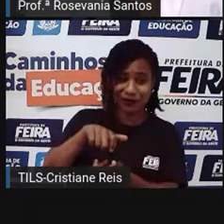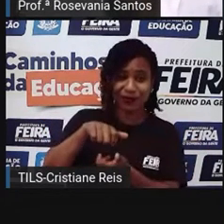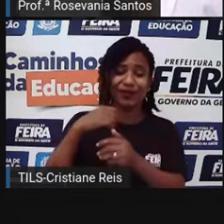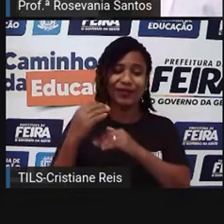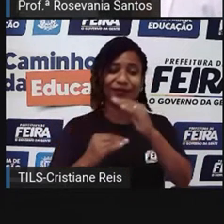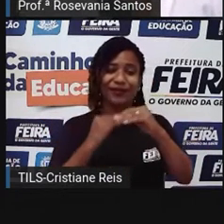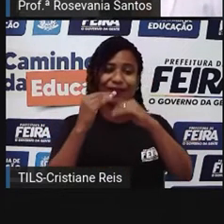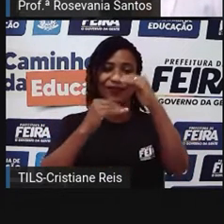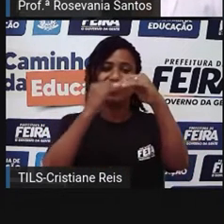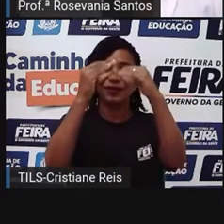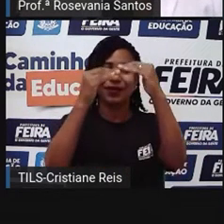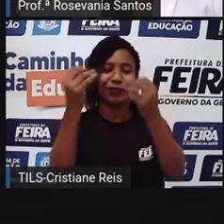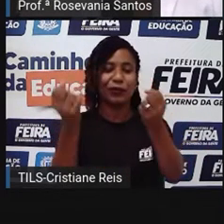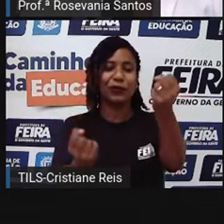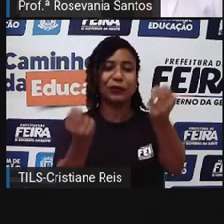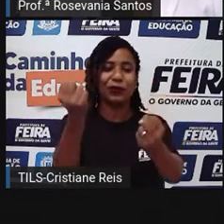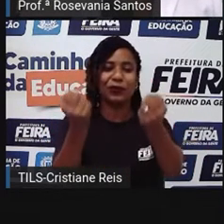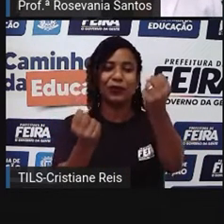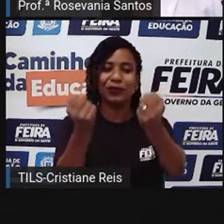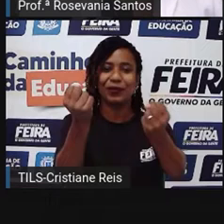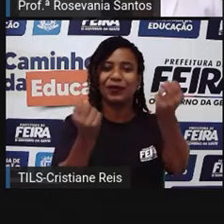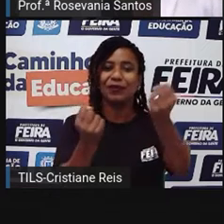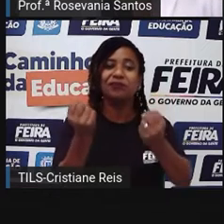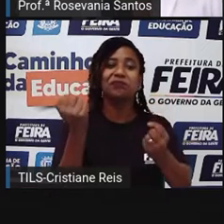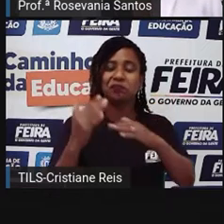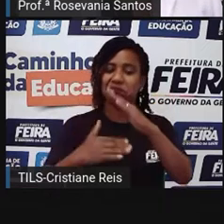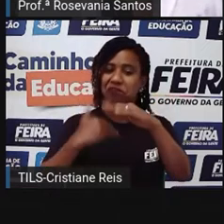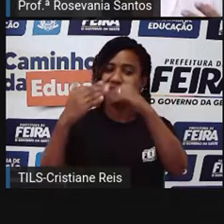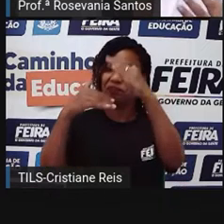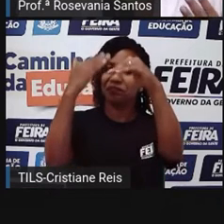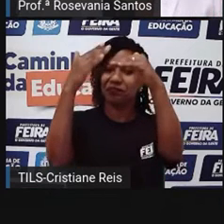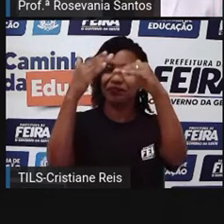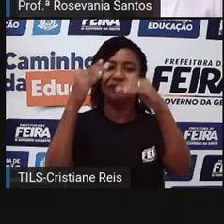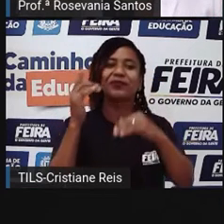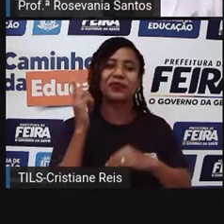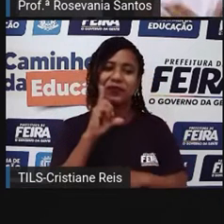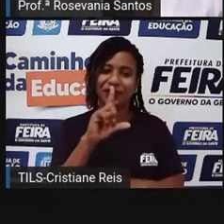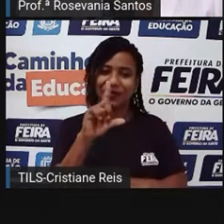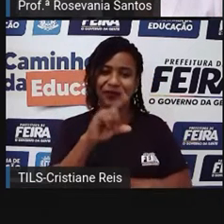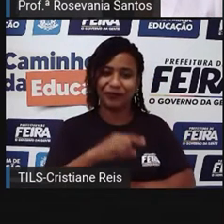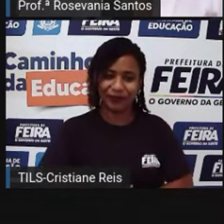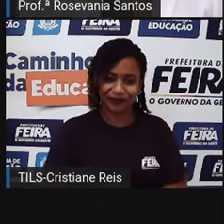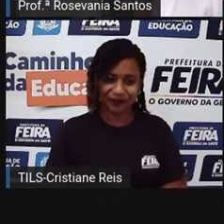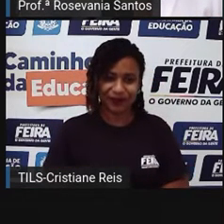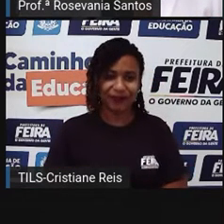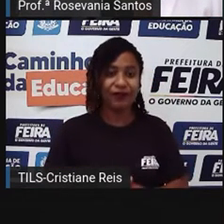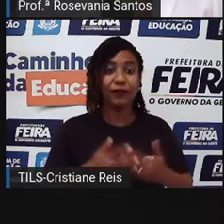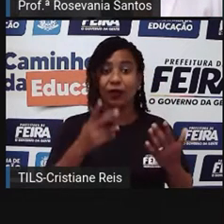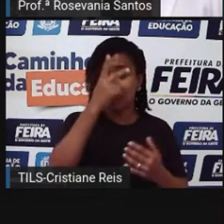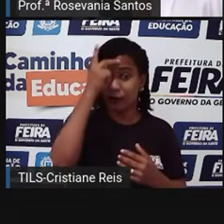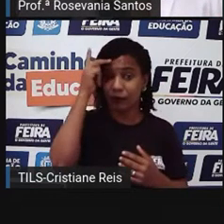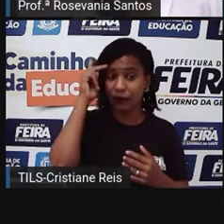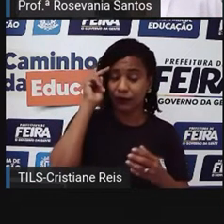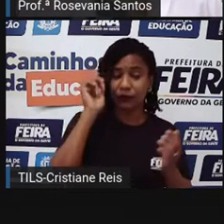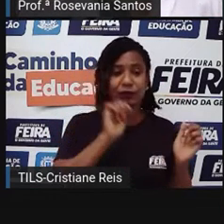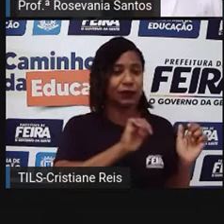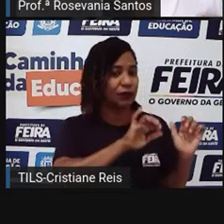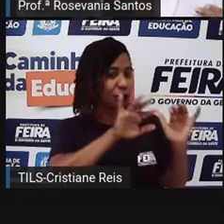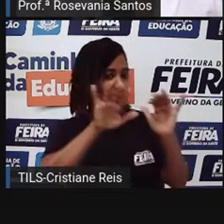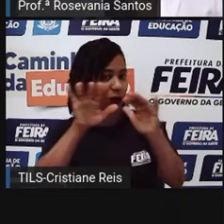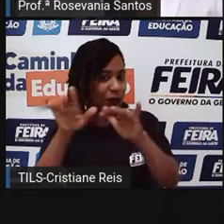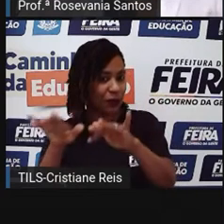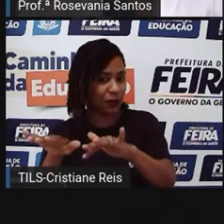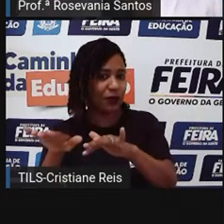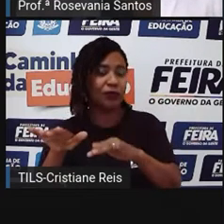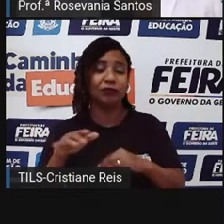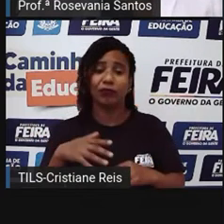significativo quando se fala de questão de transportes. Então, essas migrações, ela vem sempre ocorrendo, né, esse movimento também de pessoas